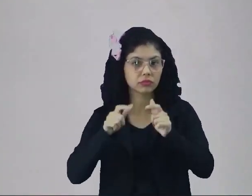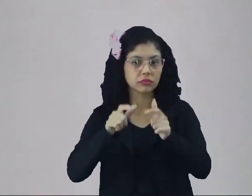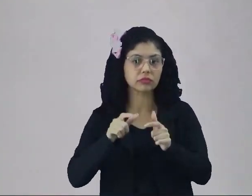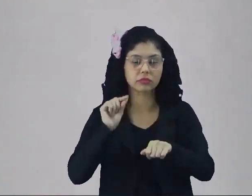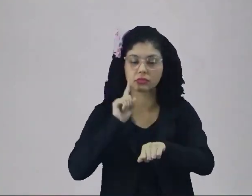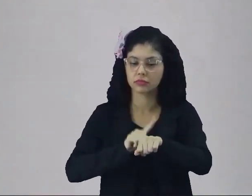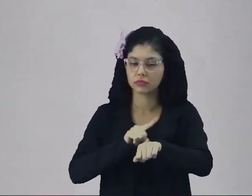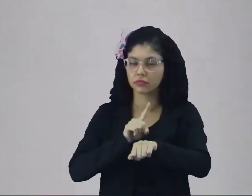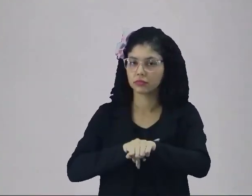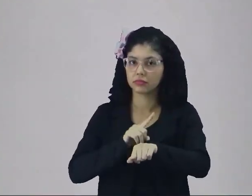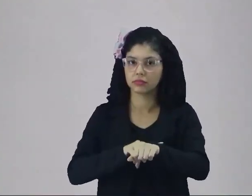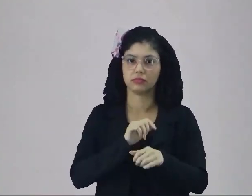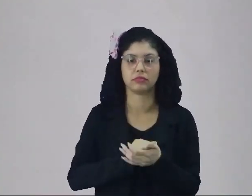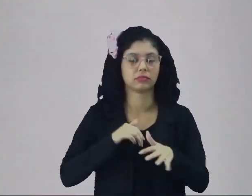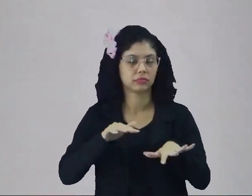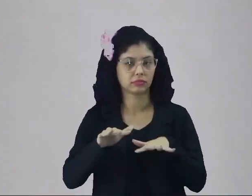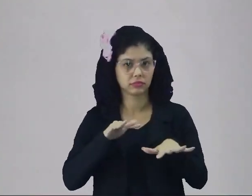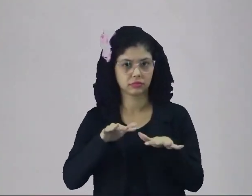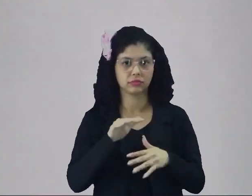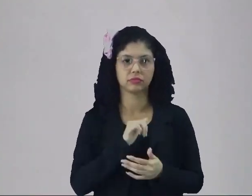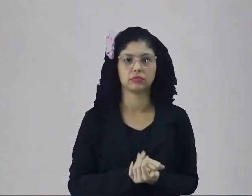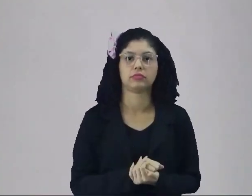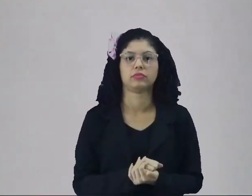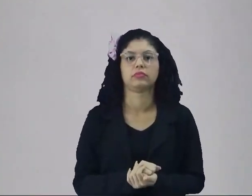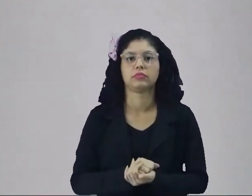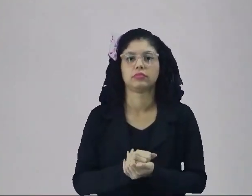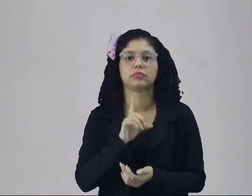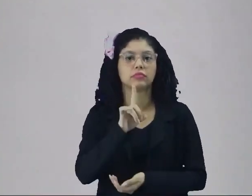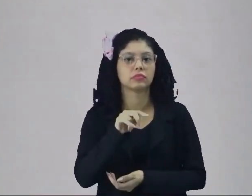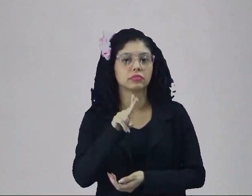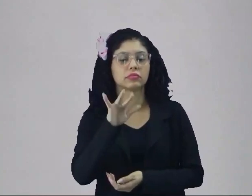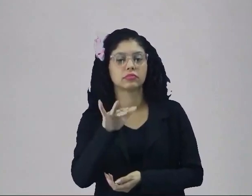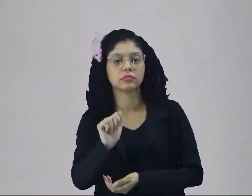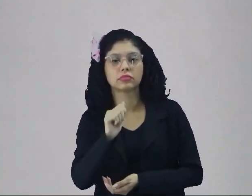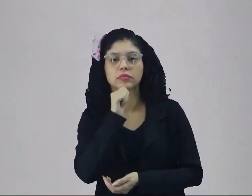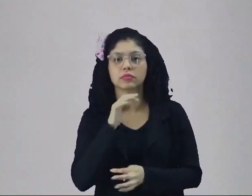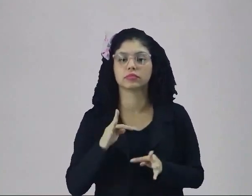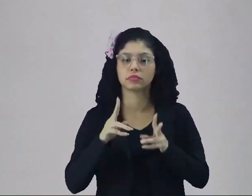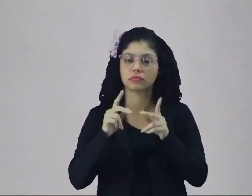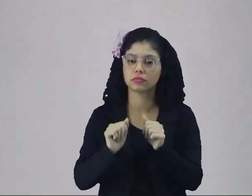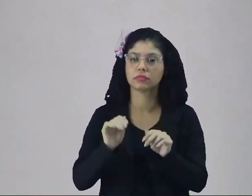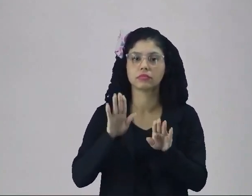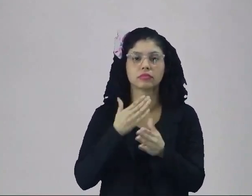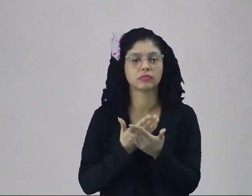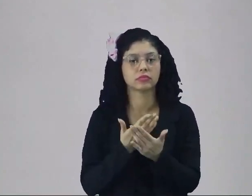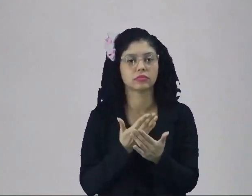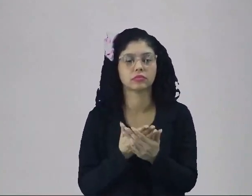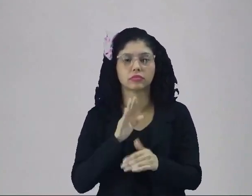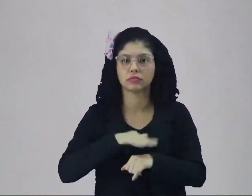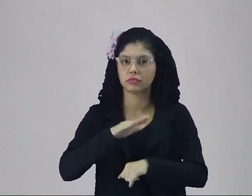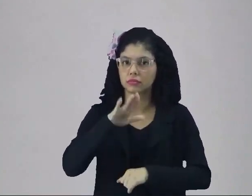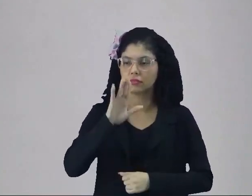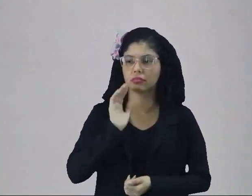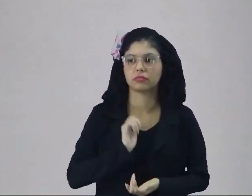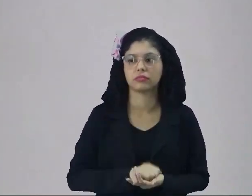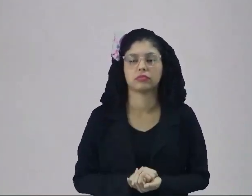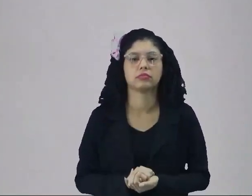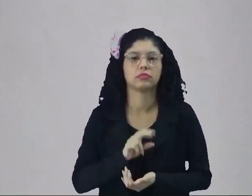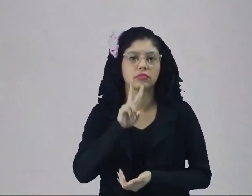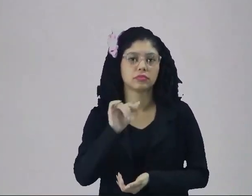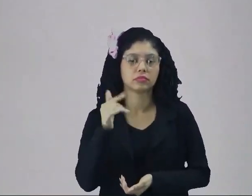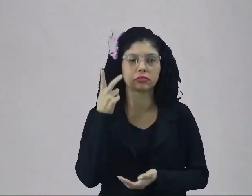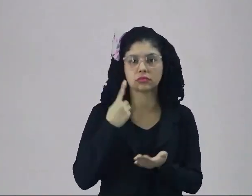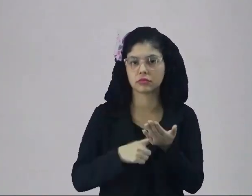o tempo nesse movimento. A dinâmica vai estudar tudo isso e algo a mais. Ela